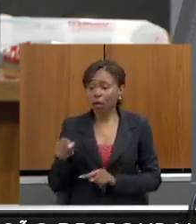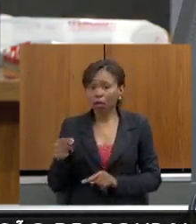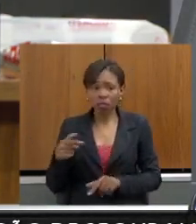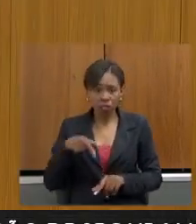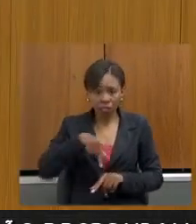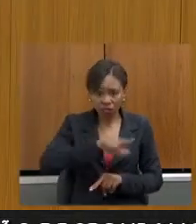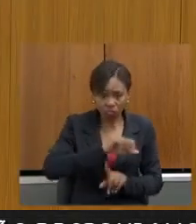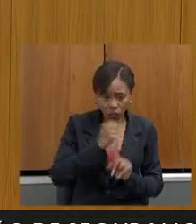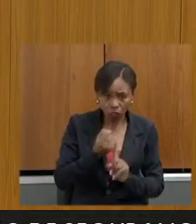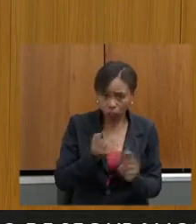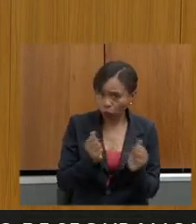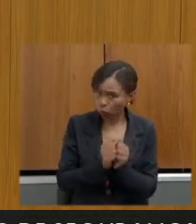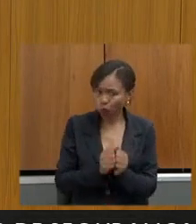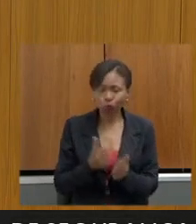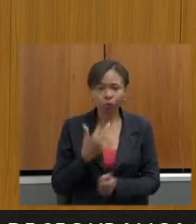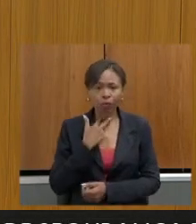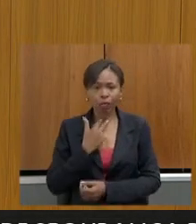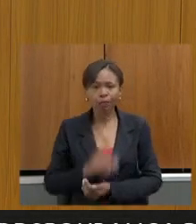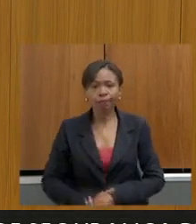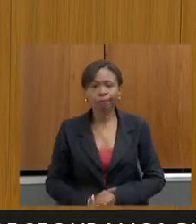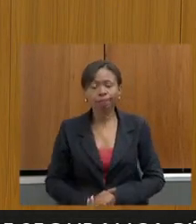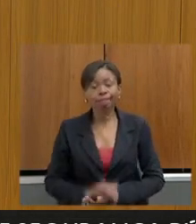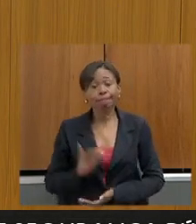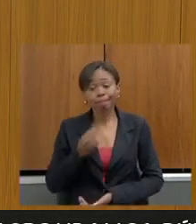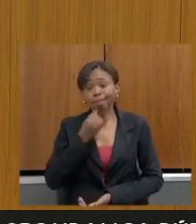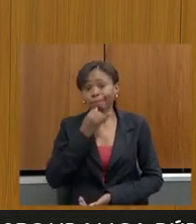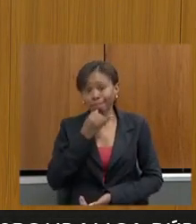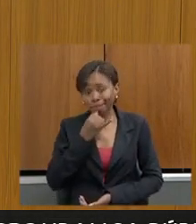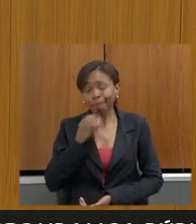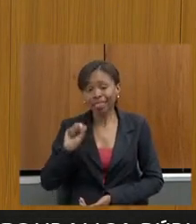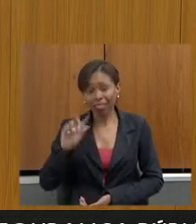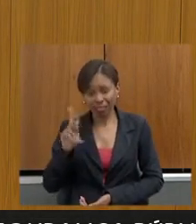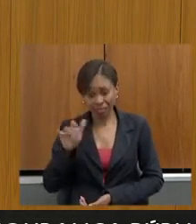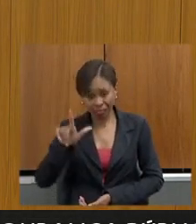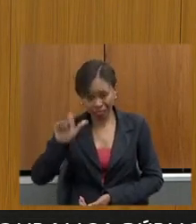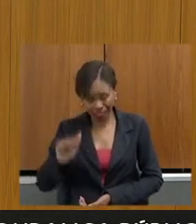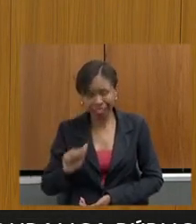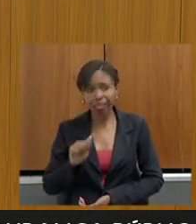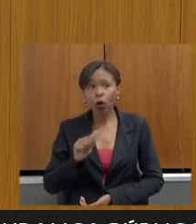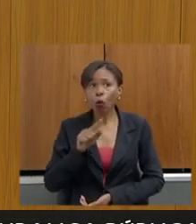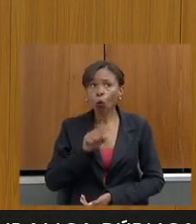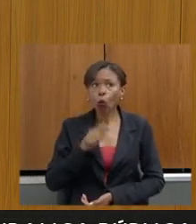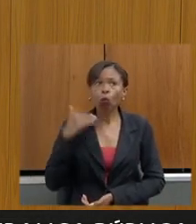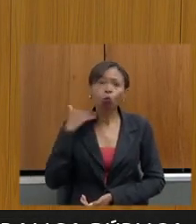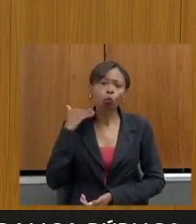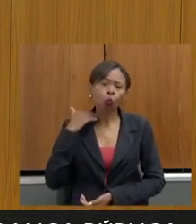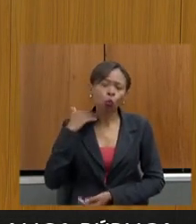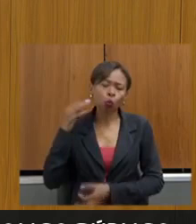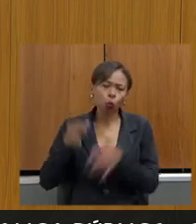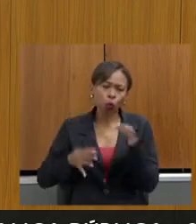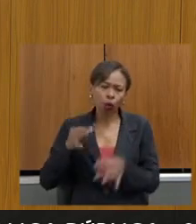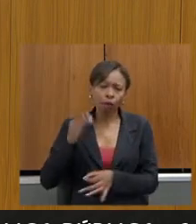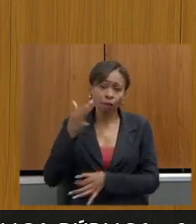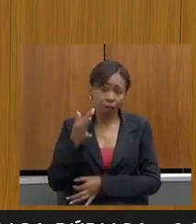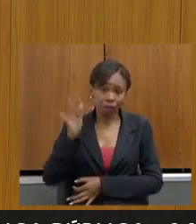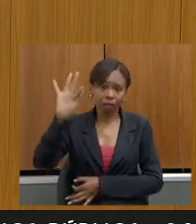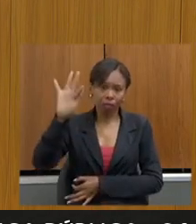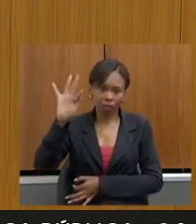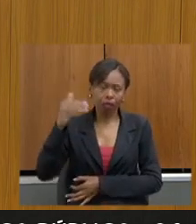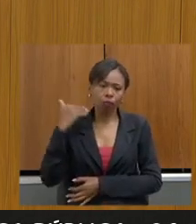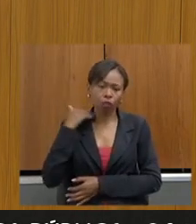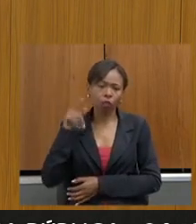sociedade infelizmente ele é Sheila é O legislador Federal